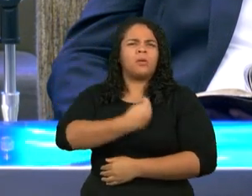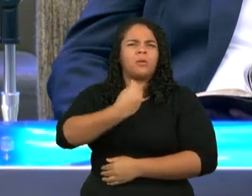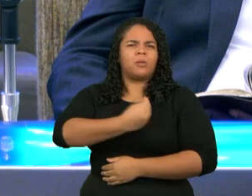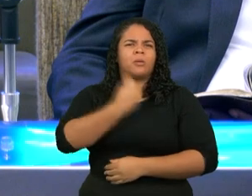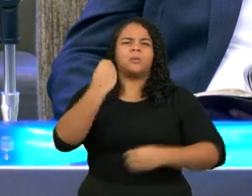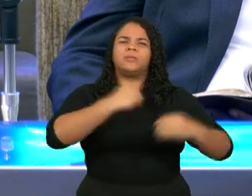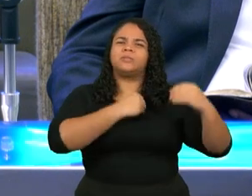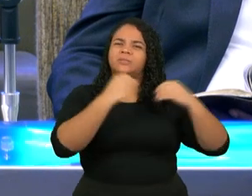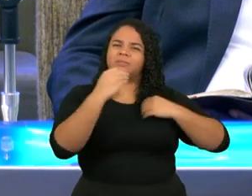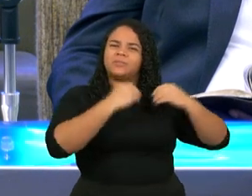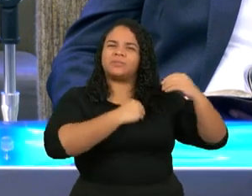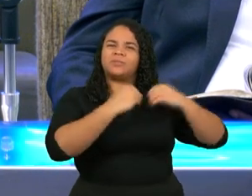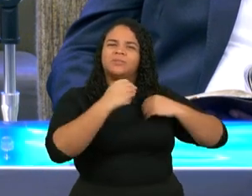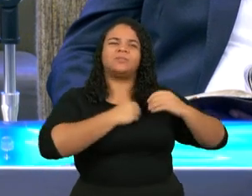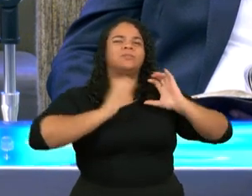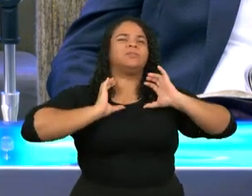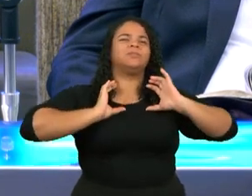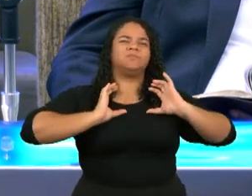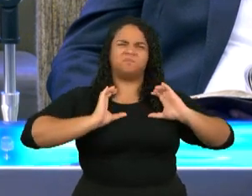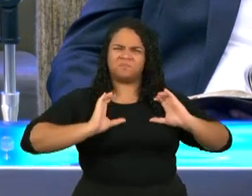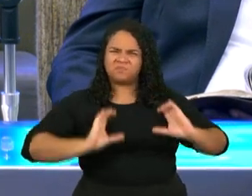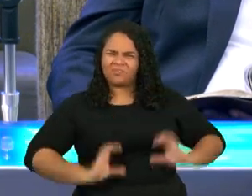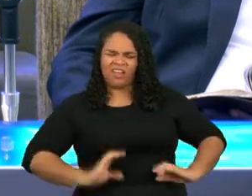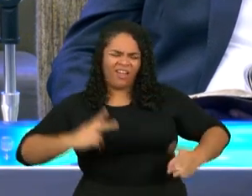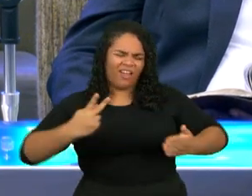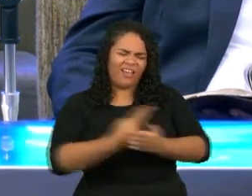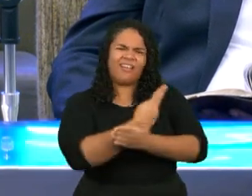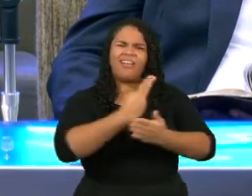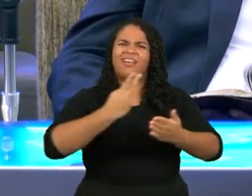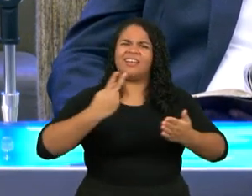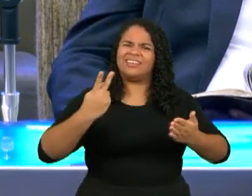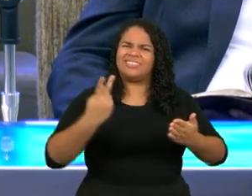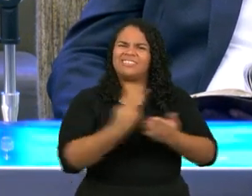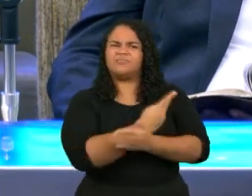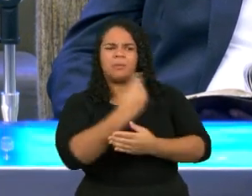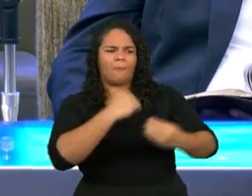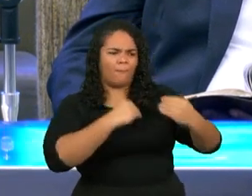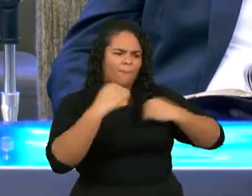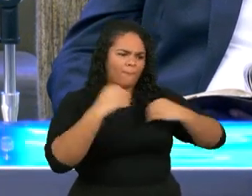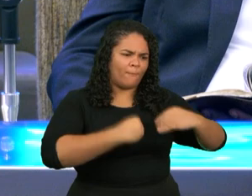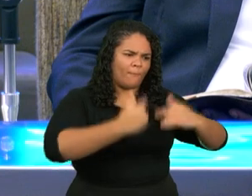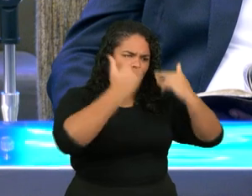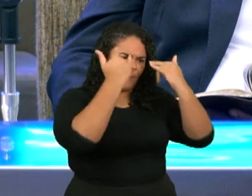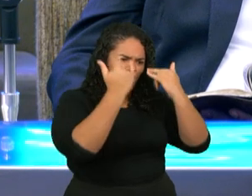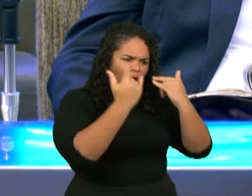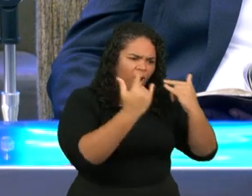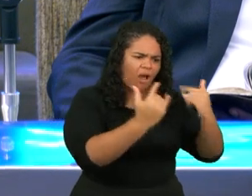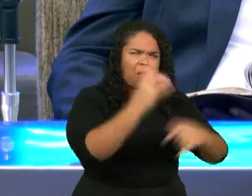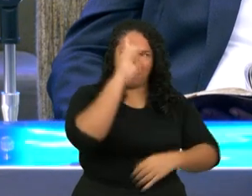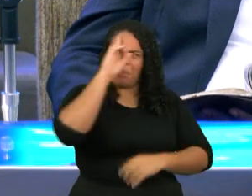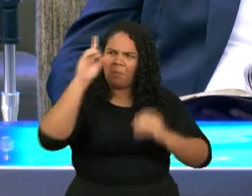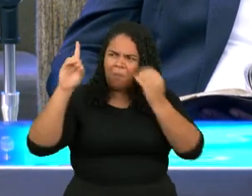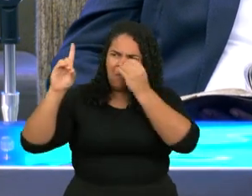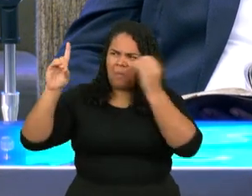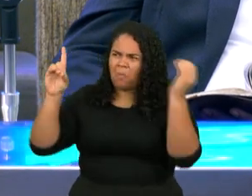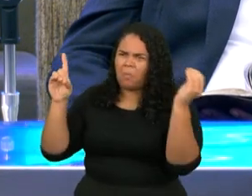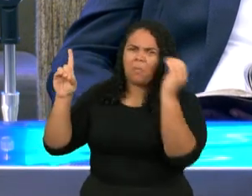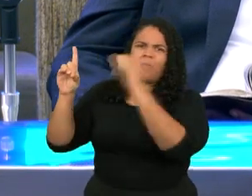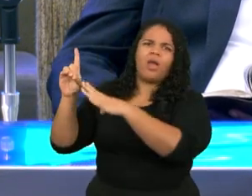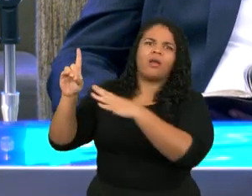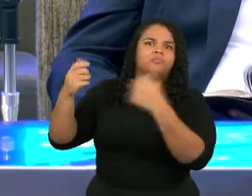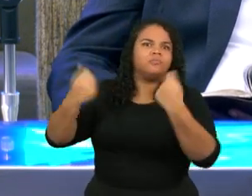despojeis do velho homem que se corrompe como pela